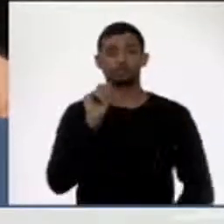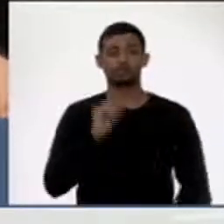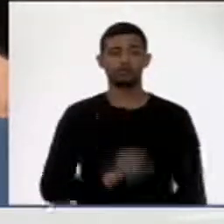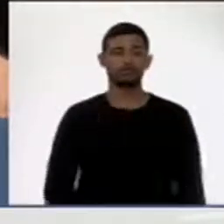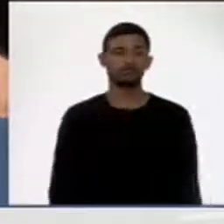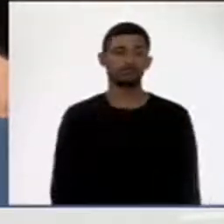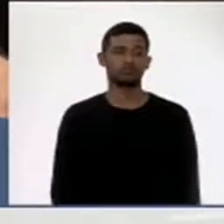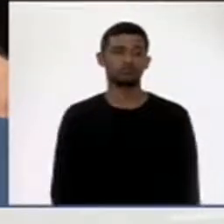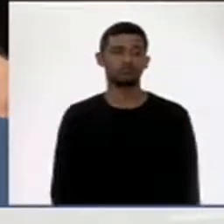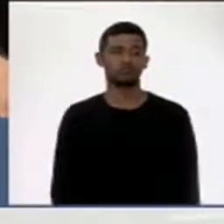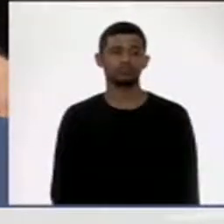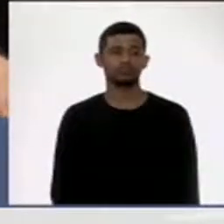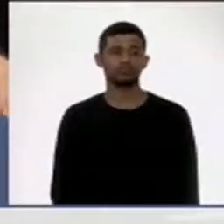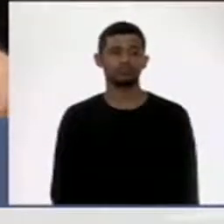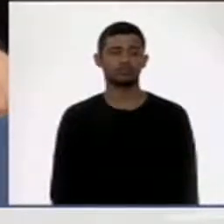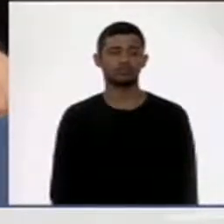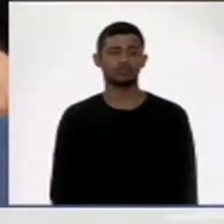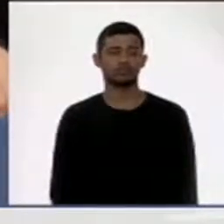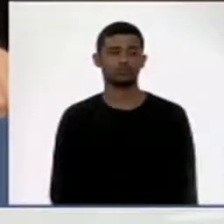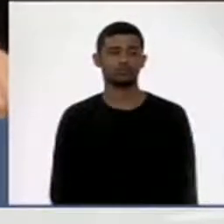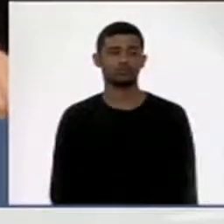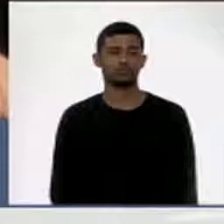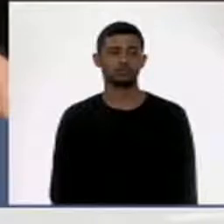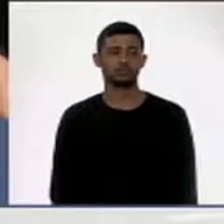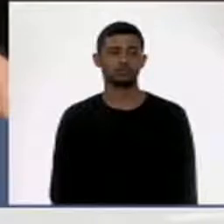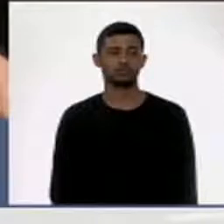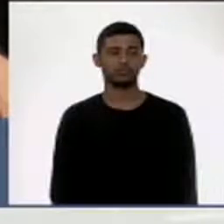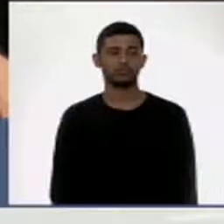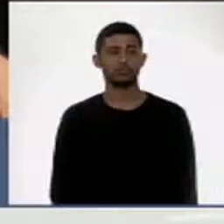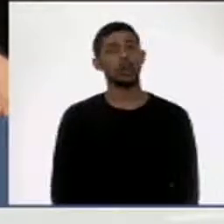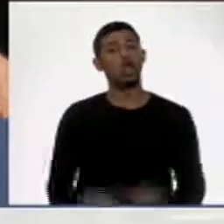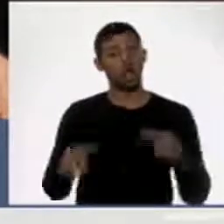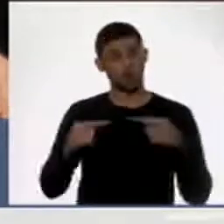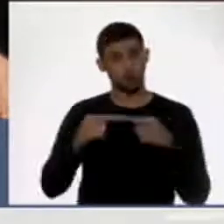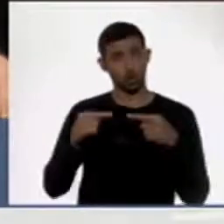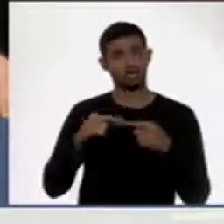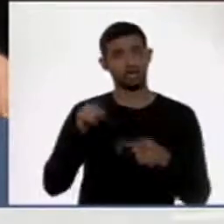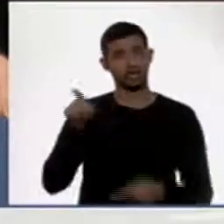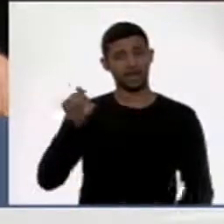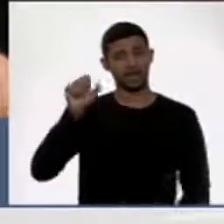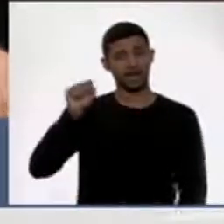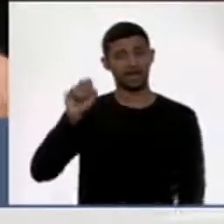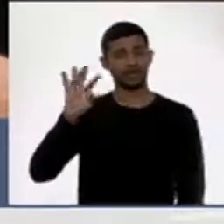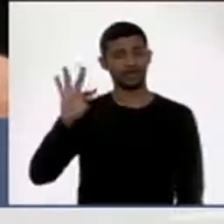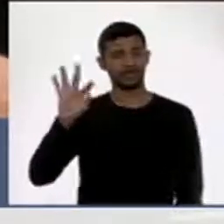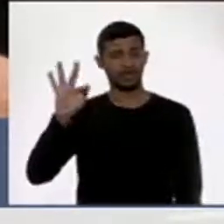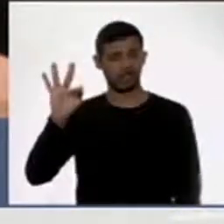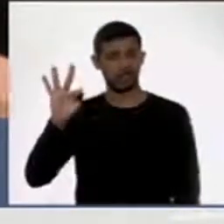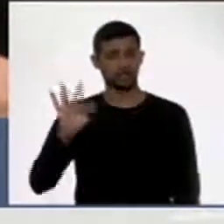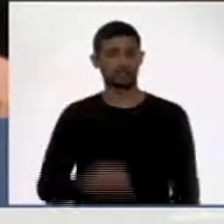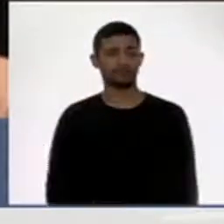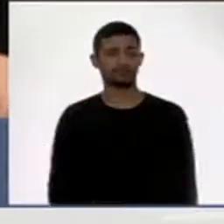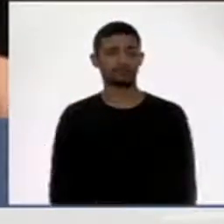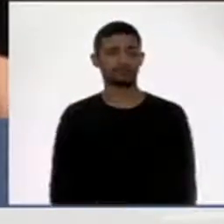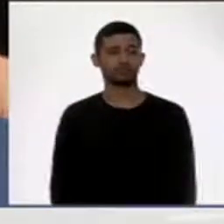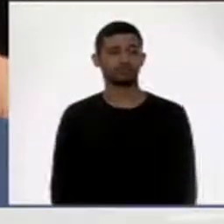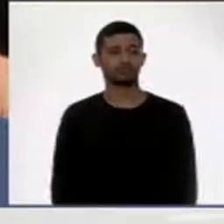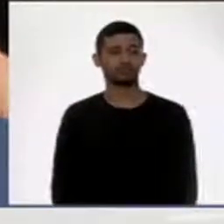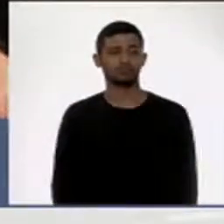que cabe ao Supremo Tribunal Federal